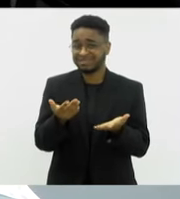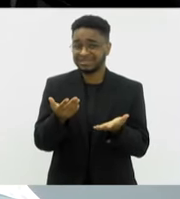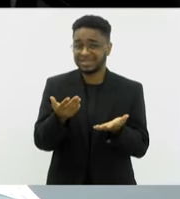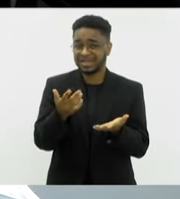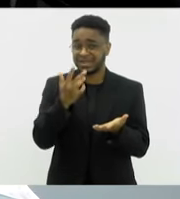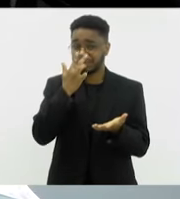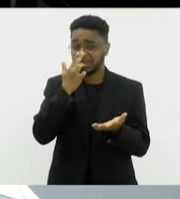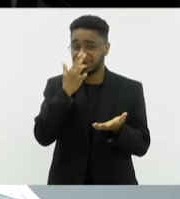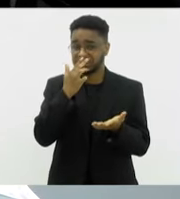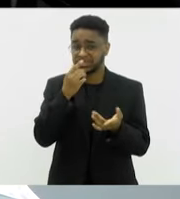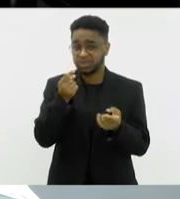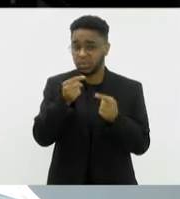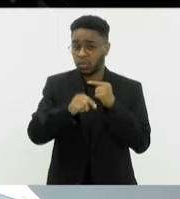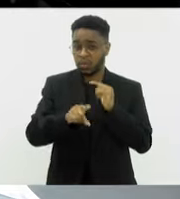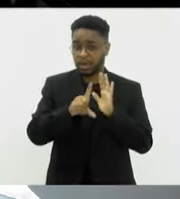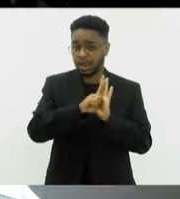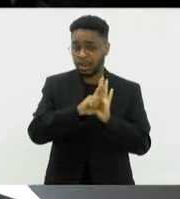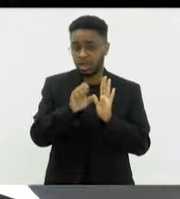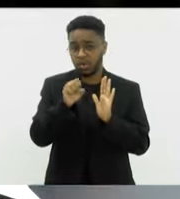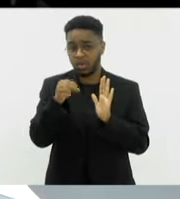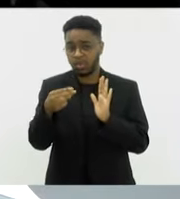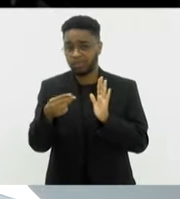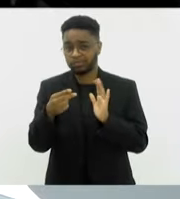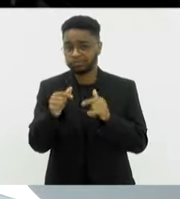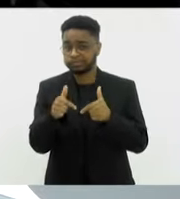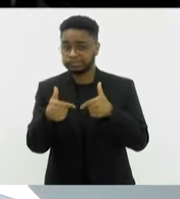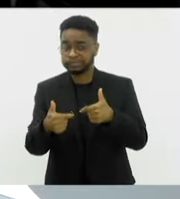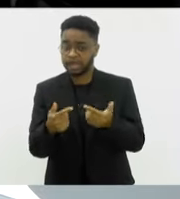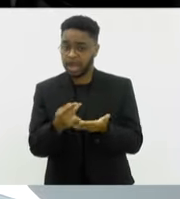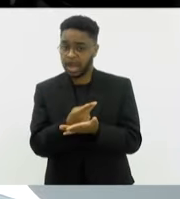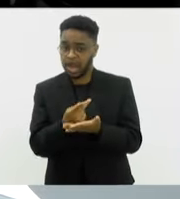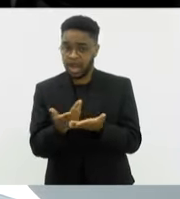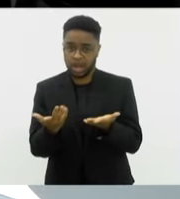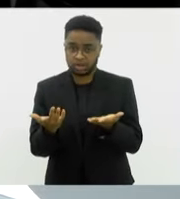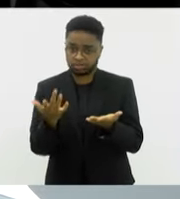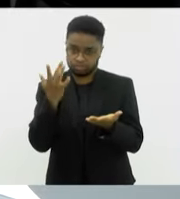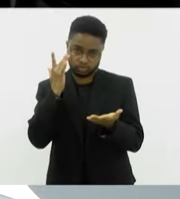impressão que é ilegal, que é a má-fé.